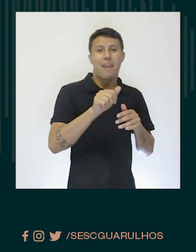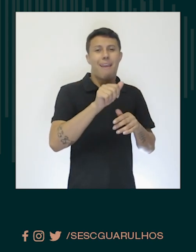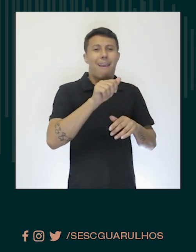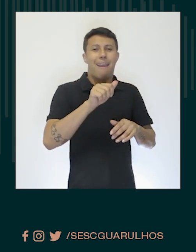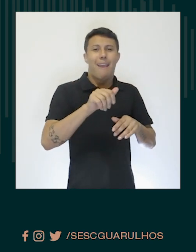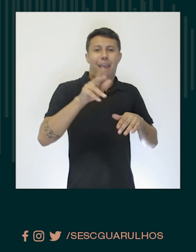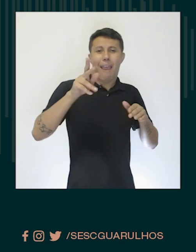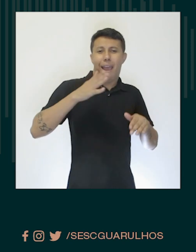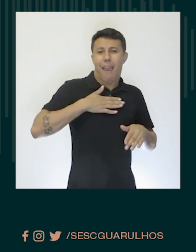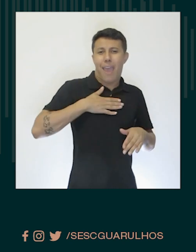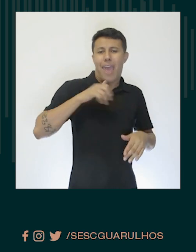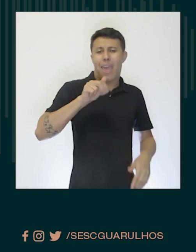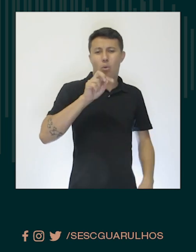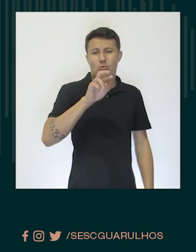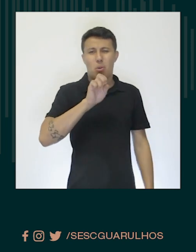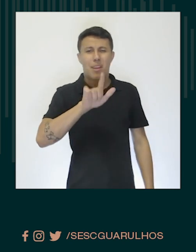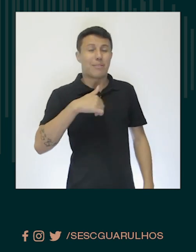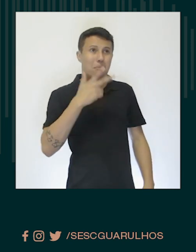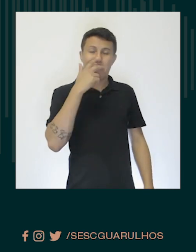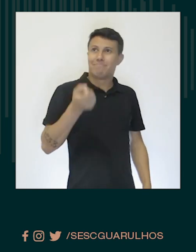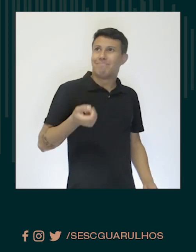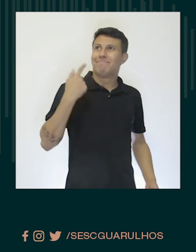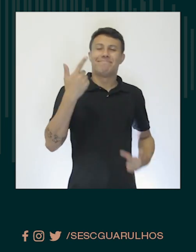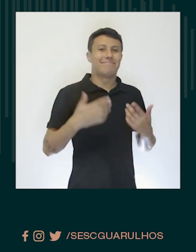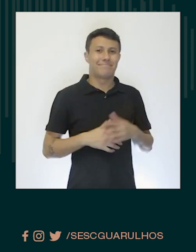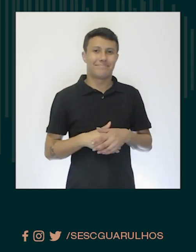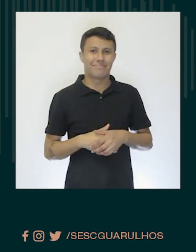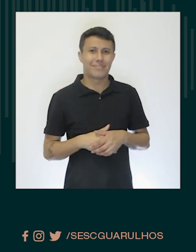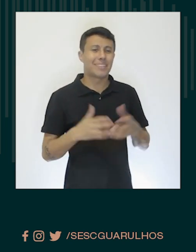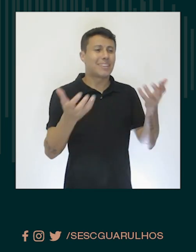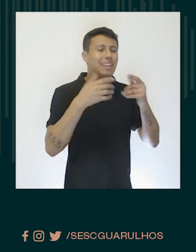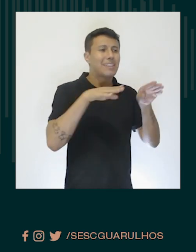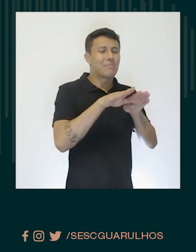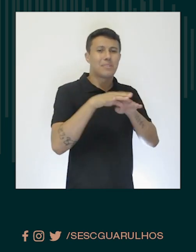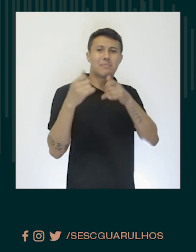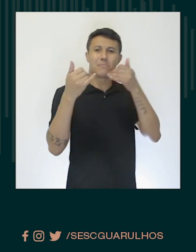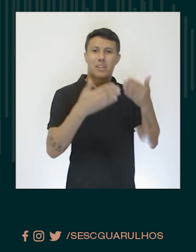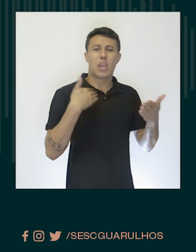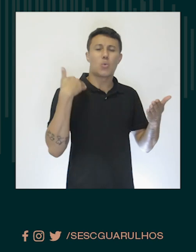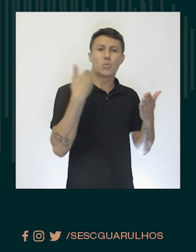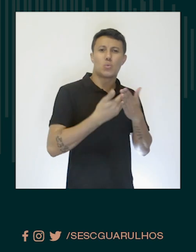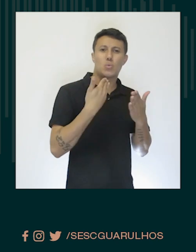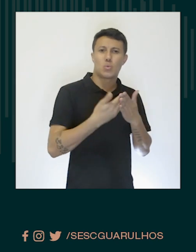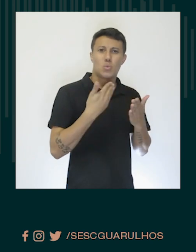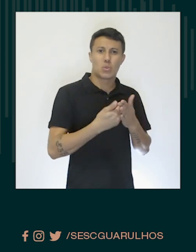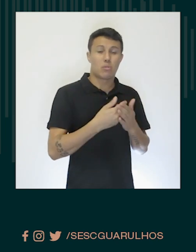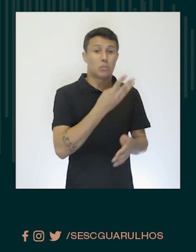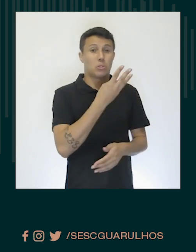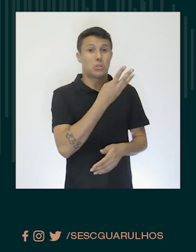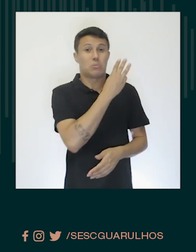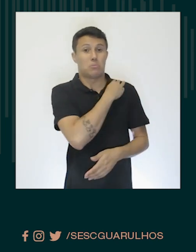E, enfim, muito louco. Eu também quero falar que eu estudei terceiro colegial